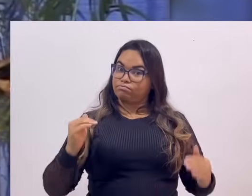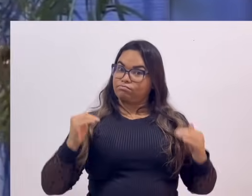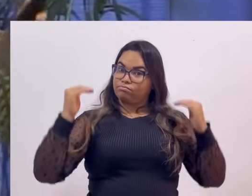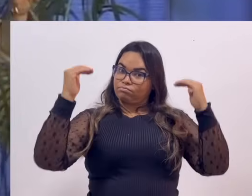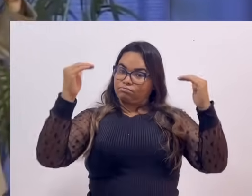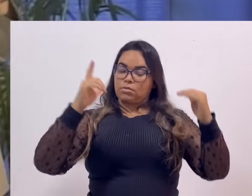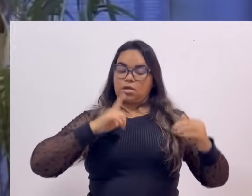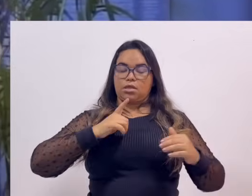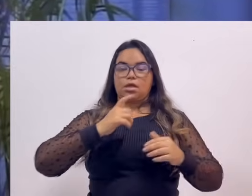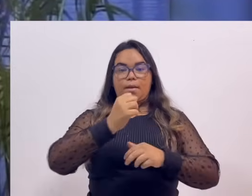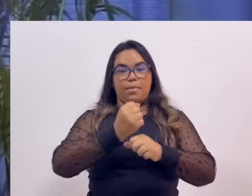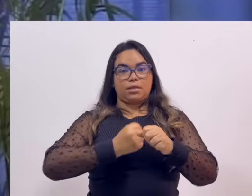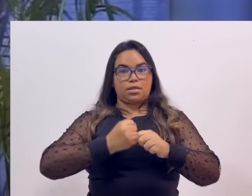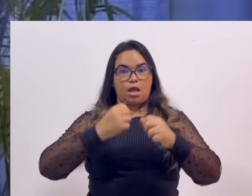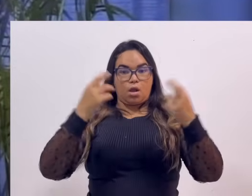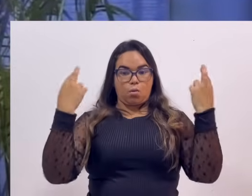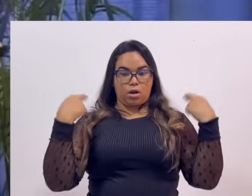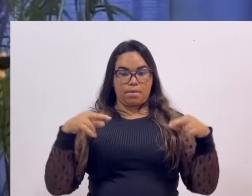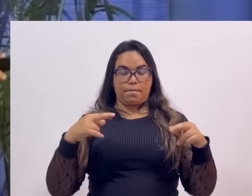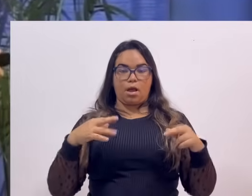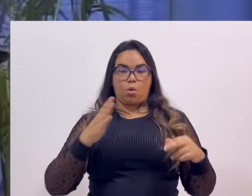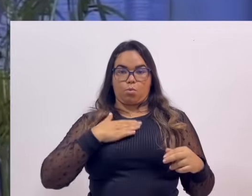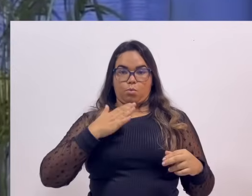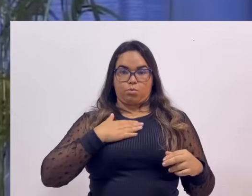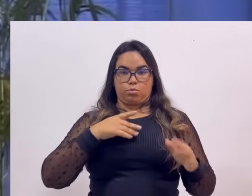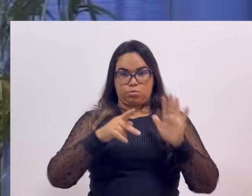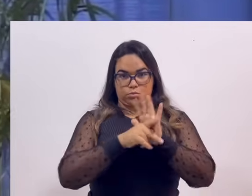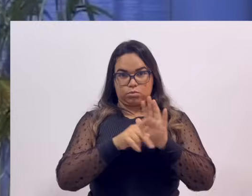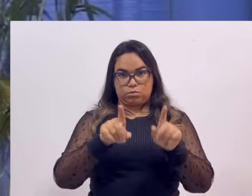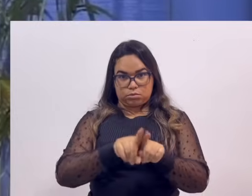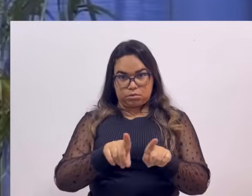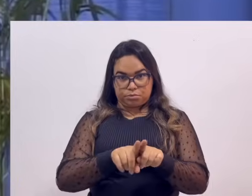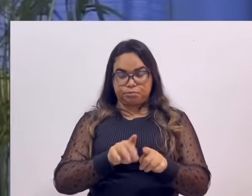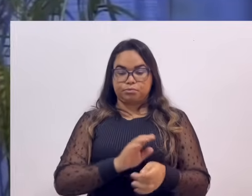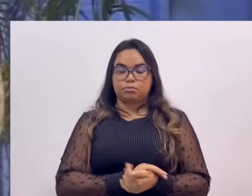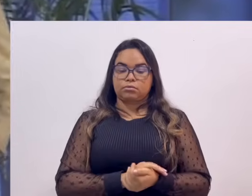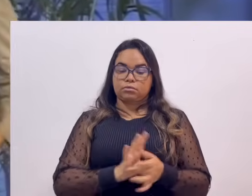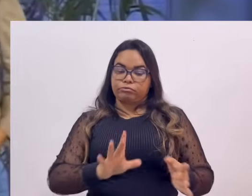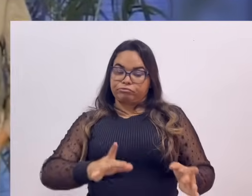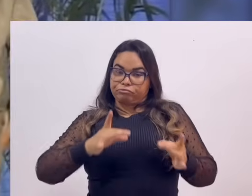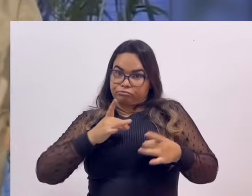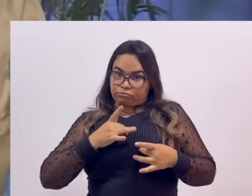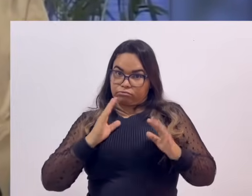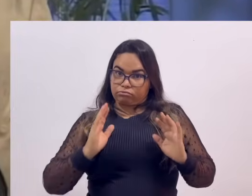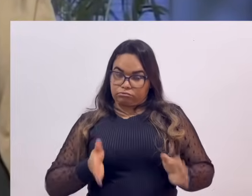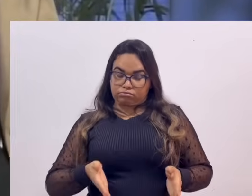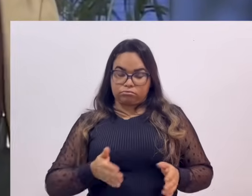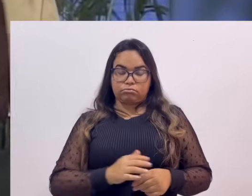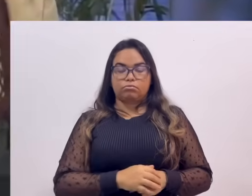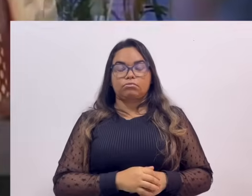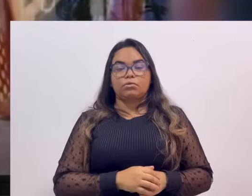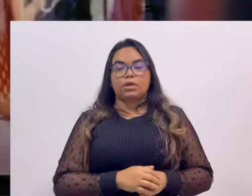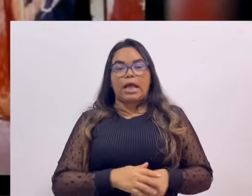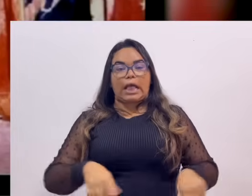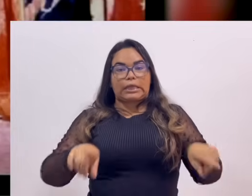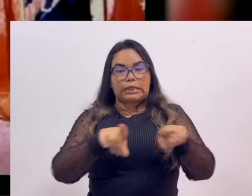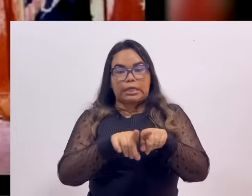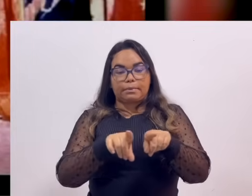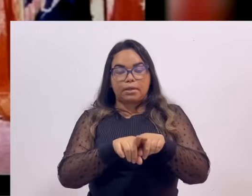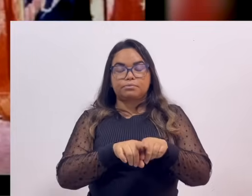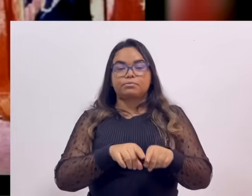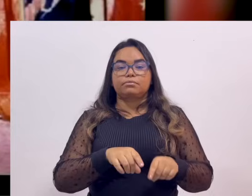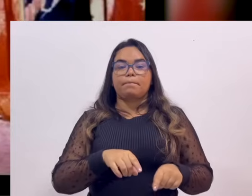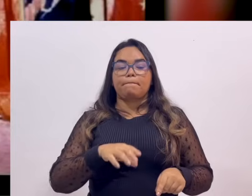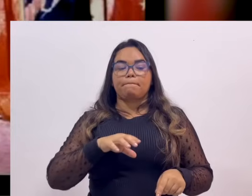fazia um sacrifício por si mesmo além de todos os pecados confessados que ele tomava sobre si próprio ele levava